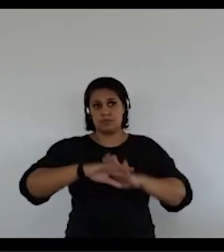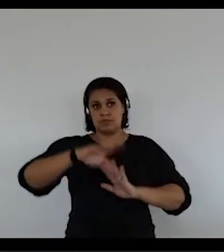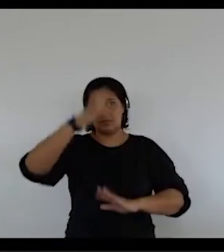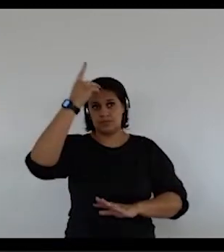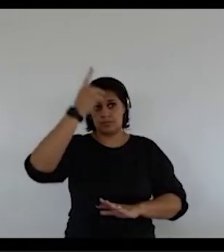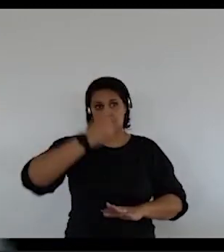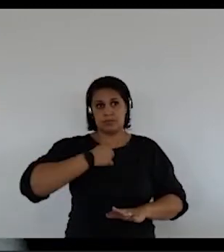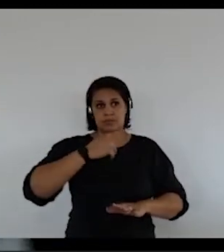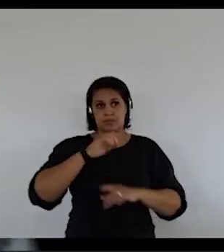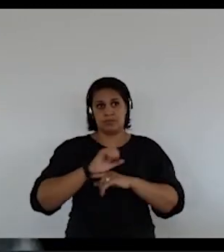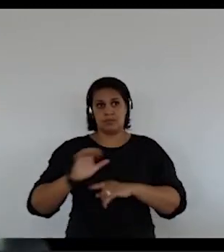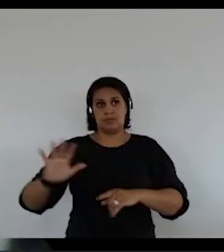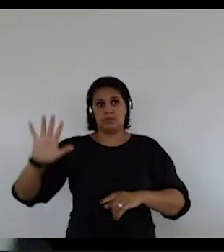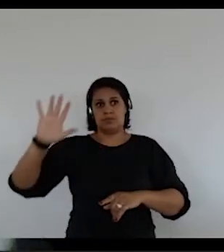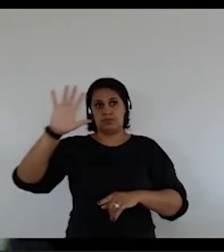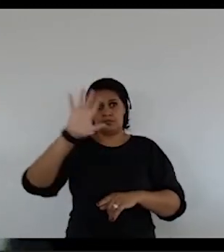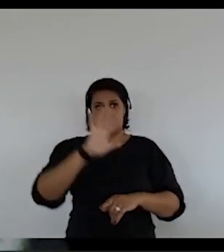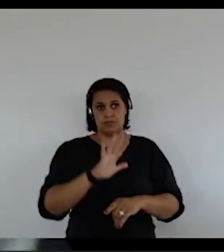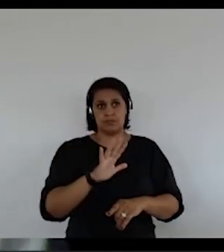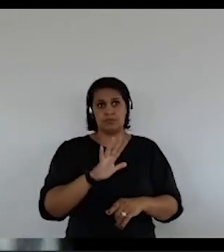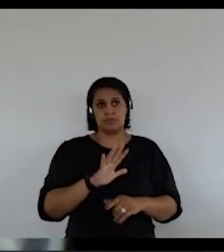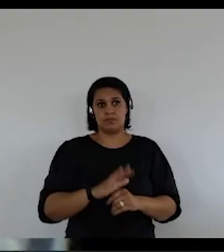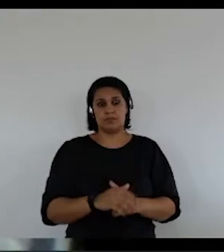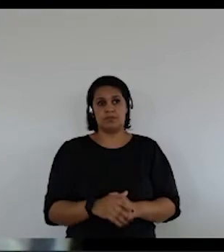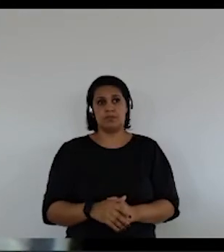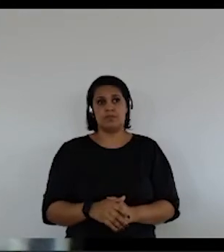comunidades estaduais, tem